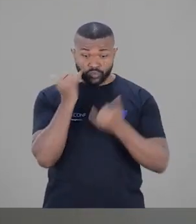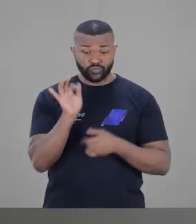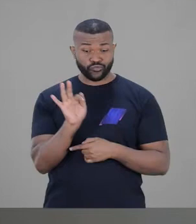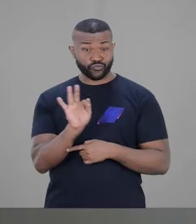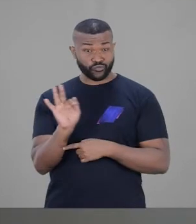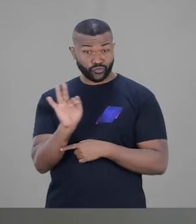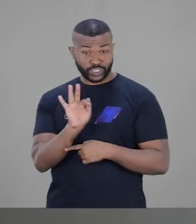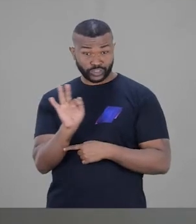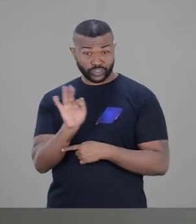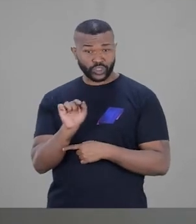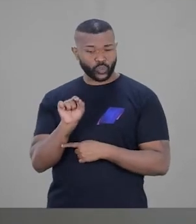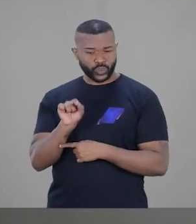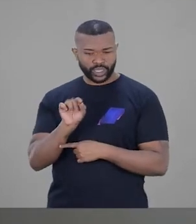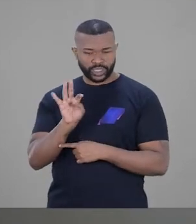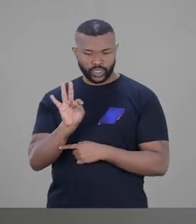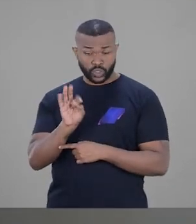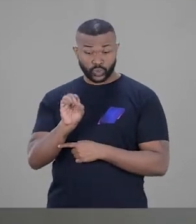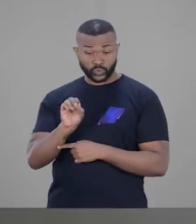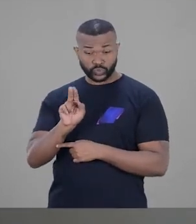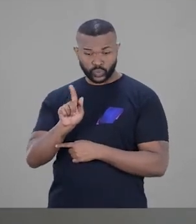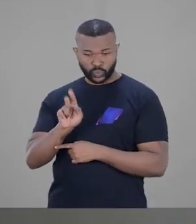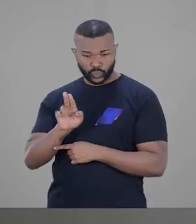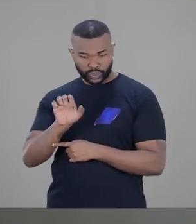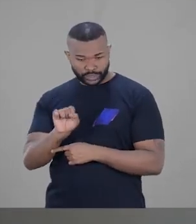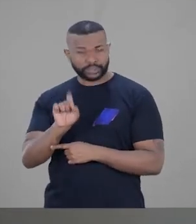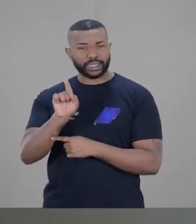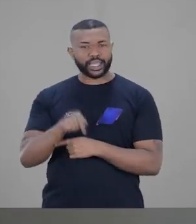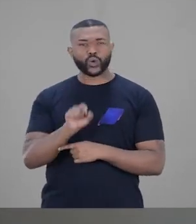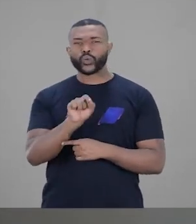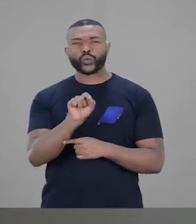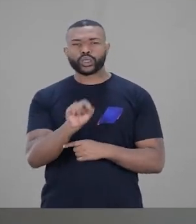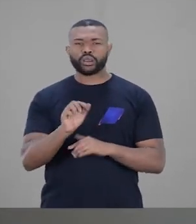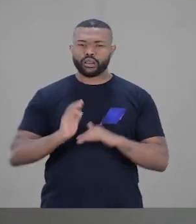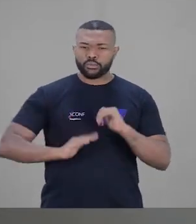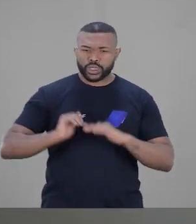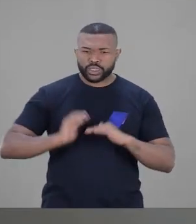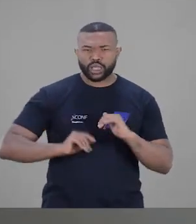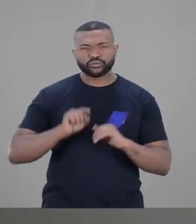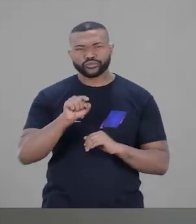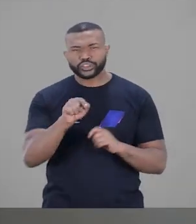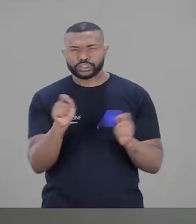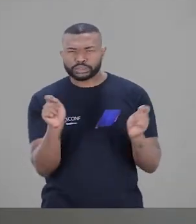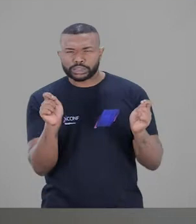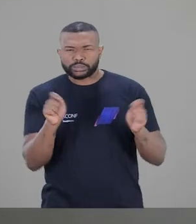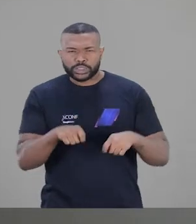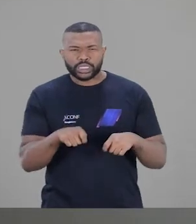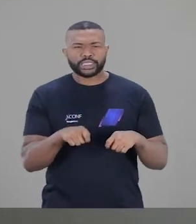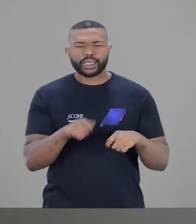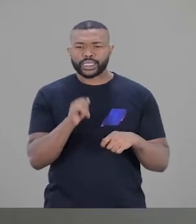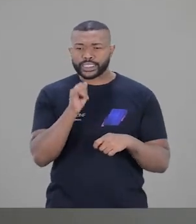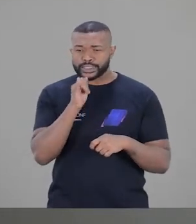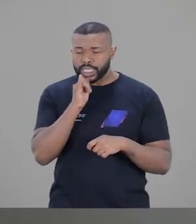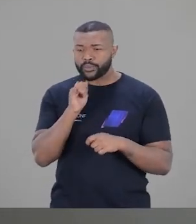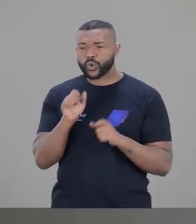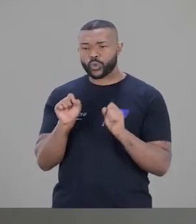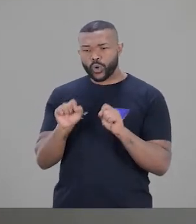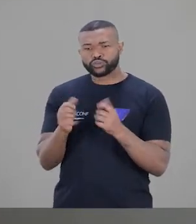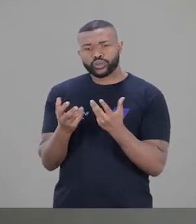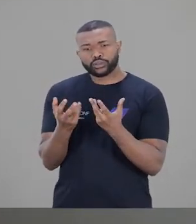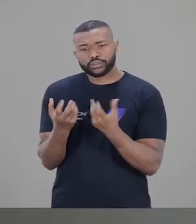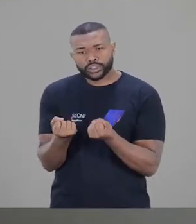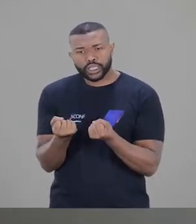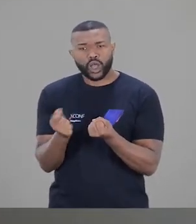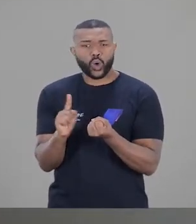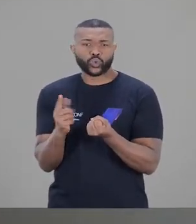feature toggles. O que são feature toggles? São a habilidade de você poder desabilitar ou